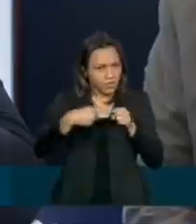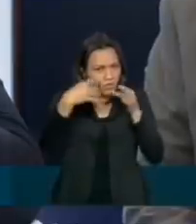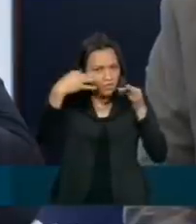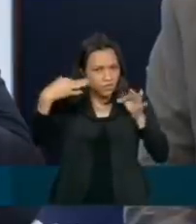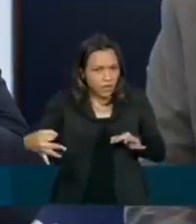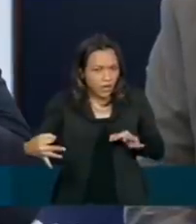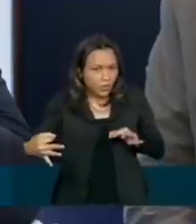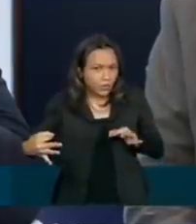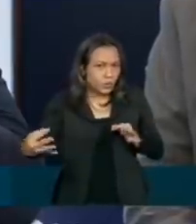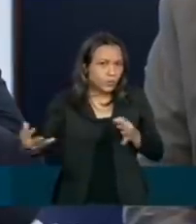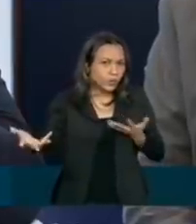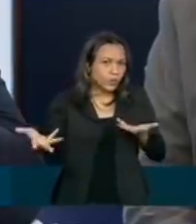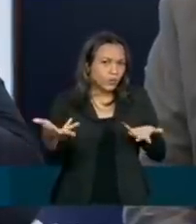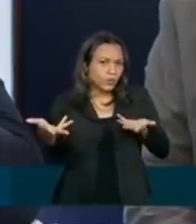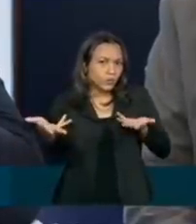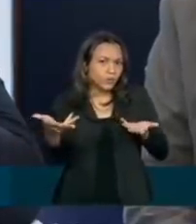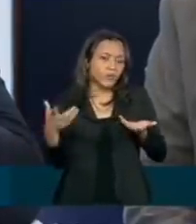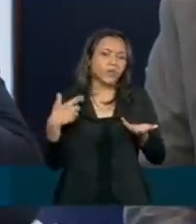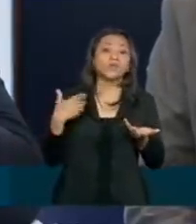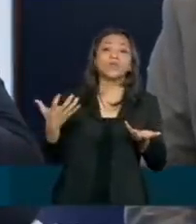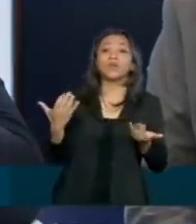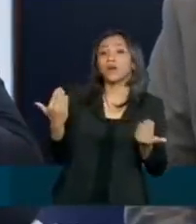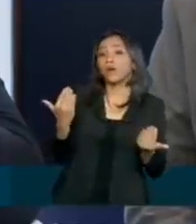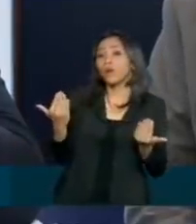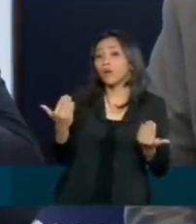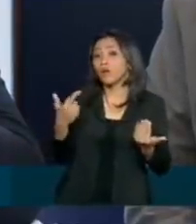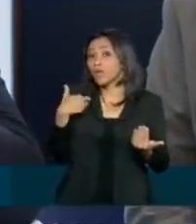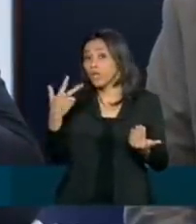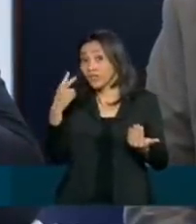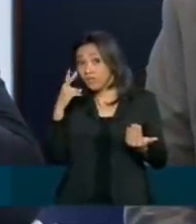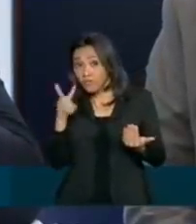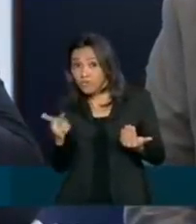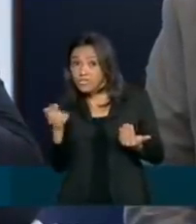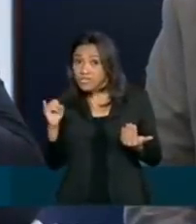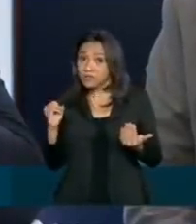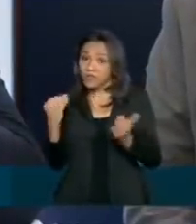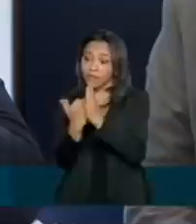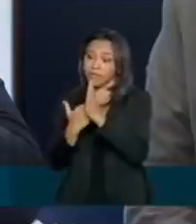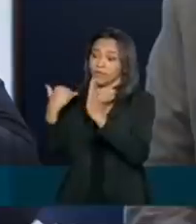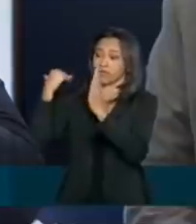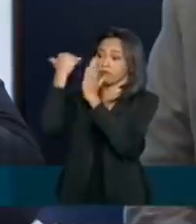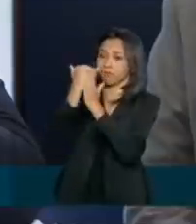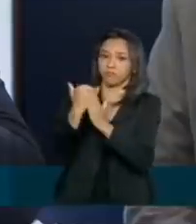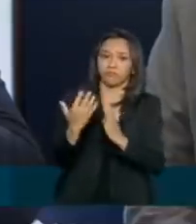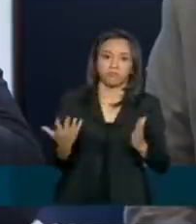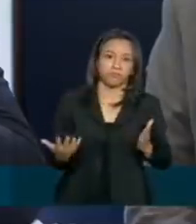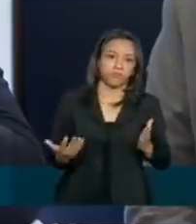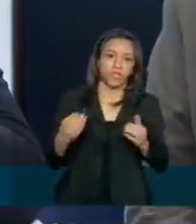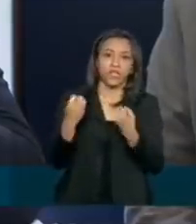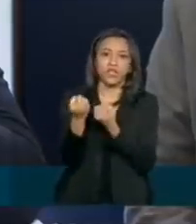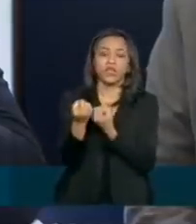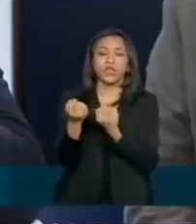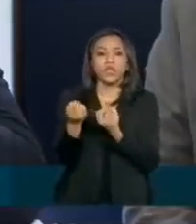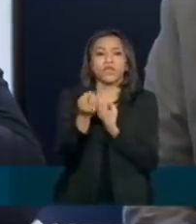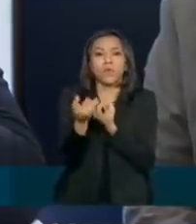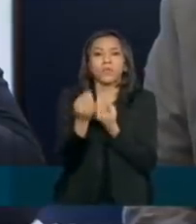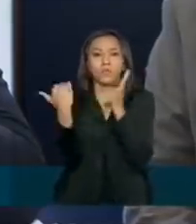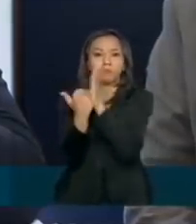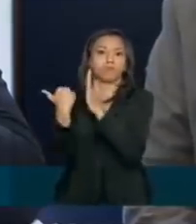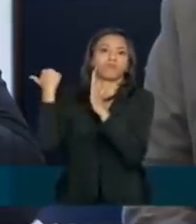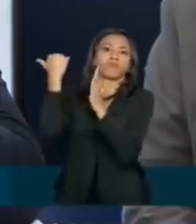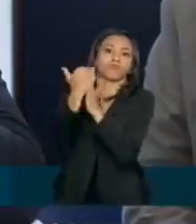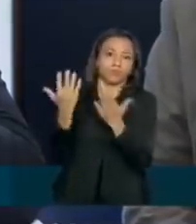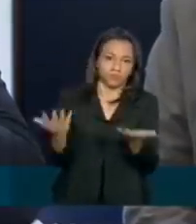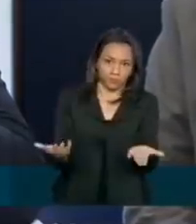ver se realmente não estava sendo subnotificado e não aumentado. Nós